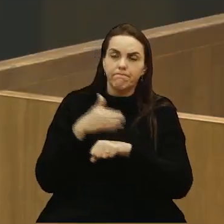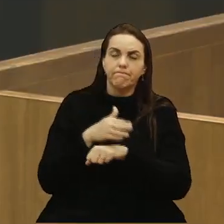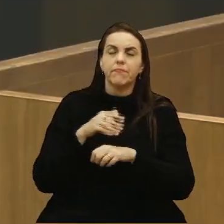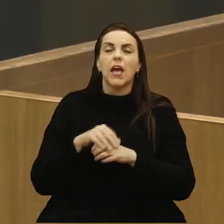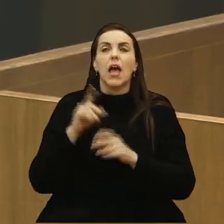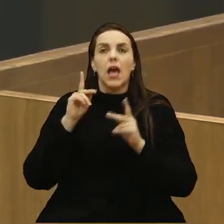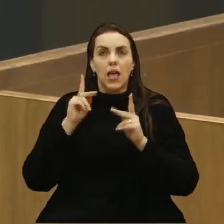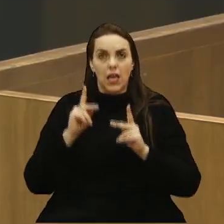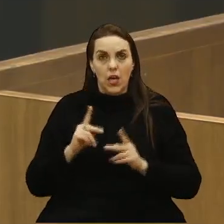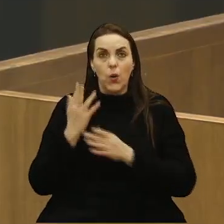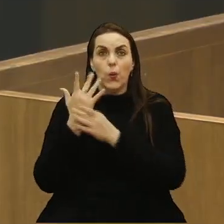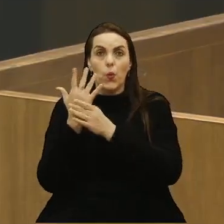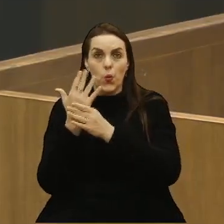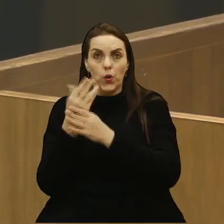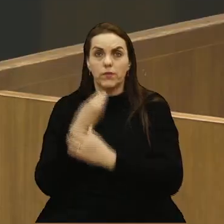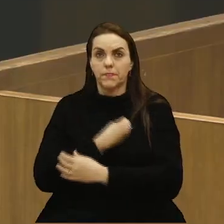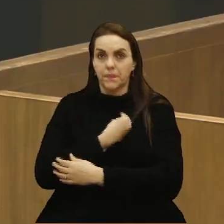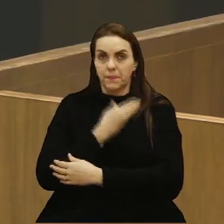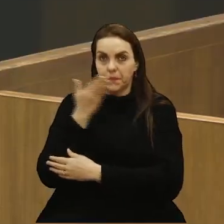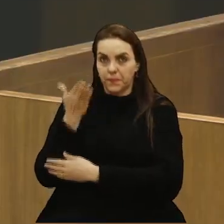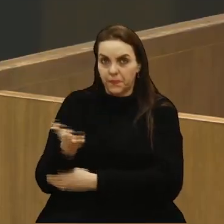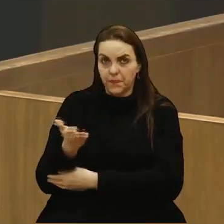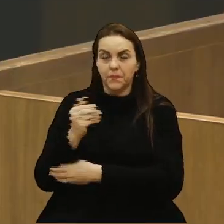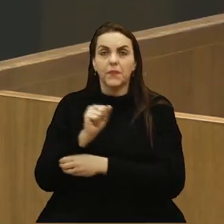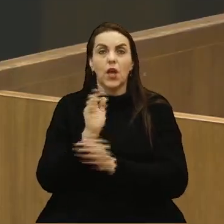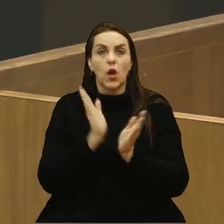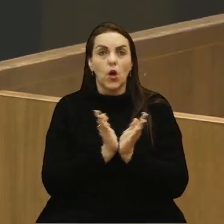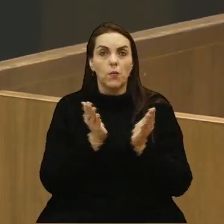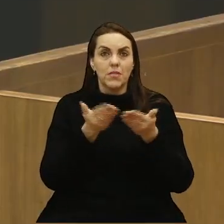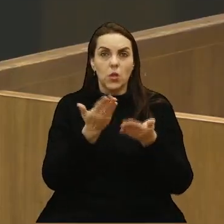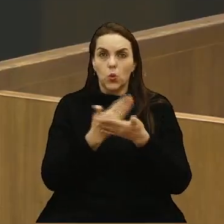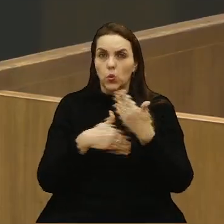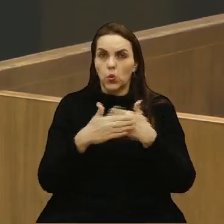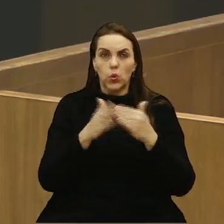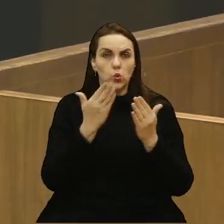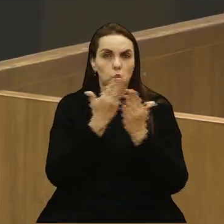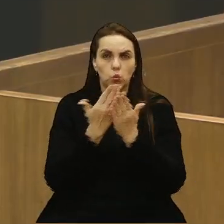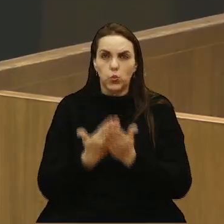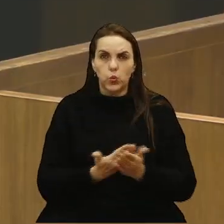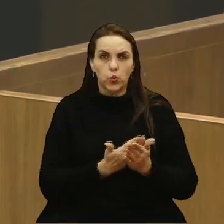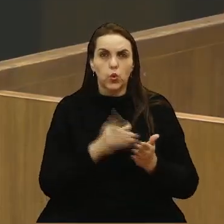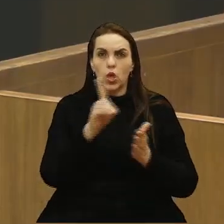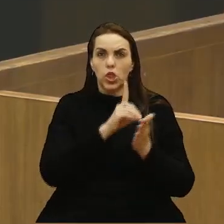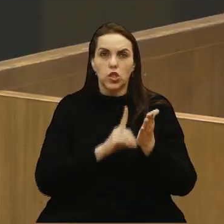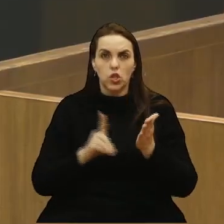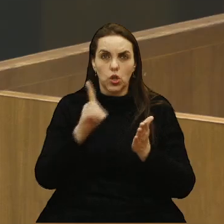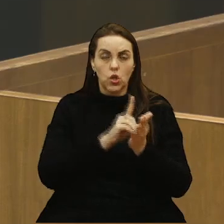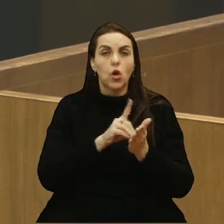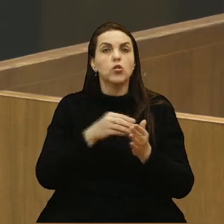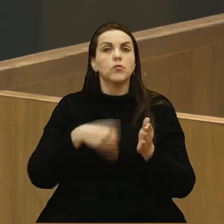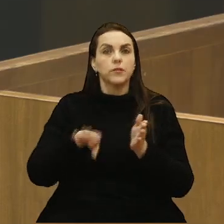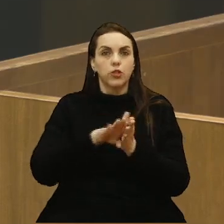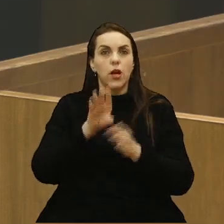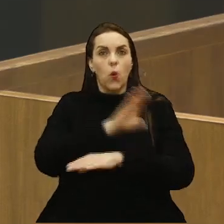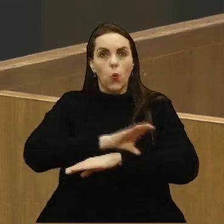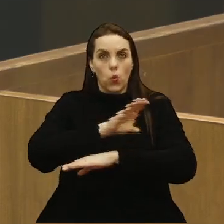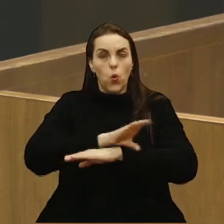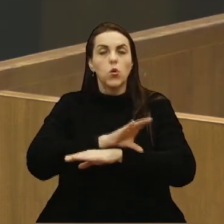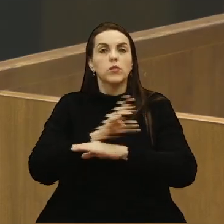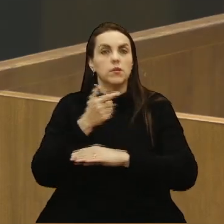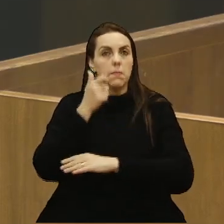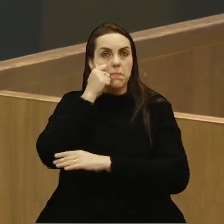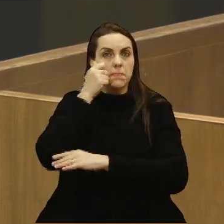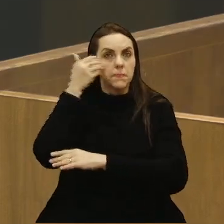URGS vai estar aqui, a comissão que fez todo o estudo diagnóstico da cidade para chegar aos cursos estarão presentes, vai ser um peso